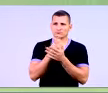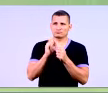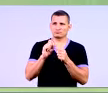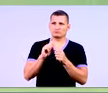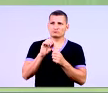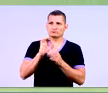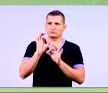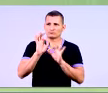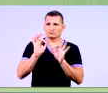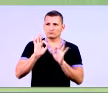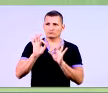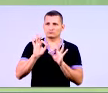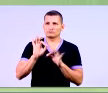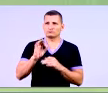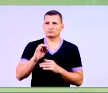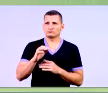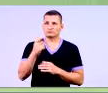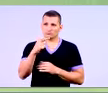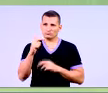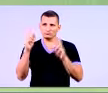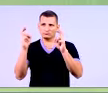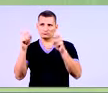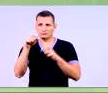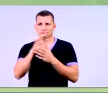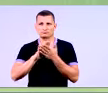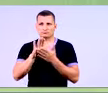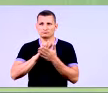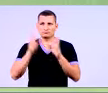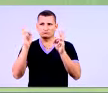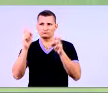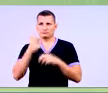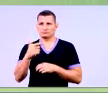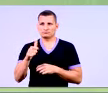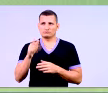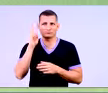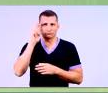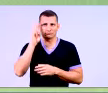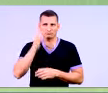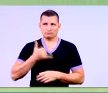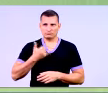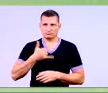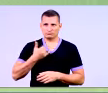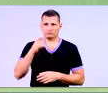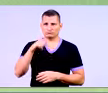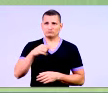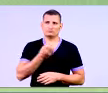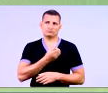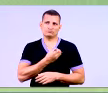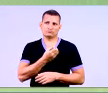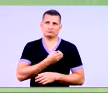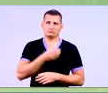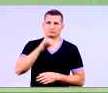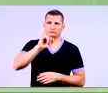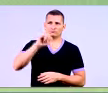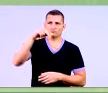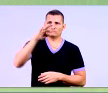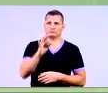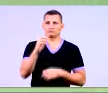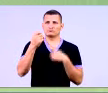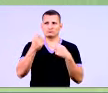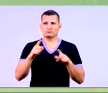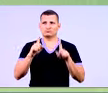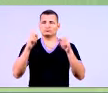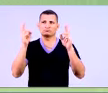não tem essas as cozinhas aqui não tá lembra que idade é número ele não precisa das